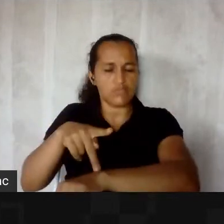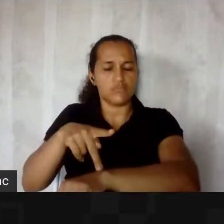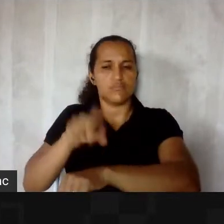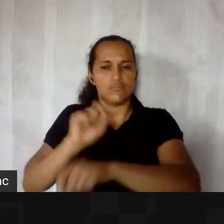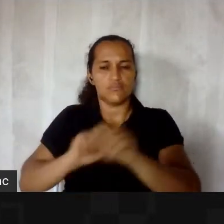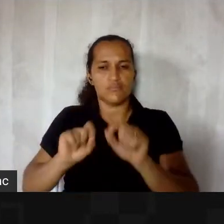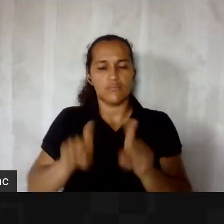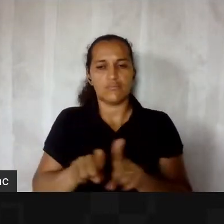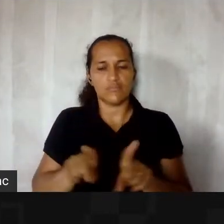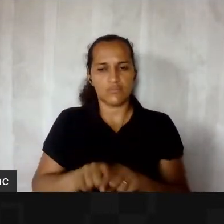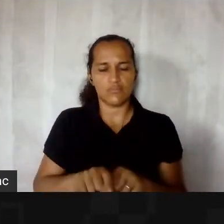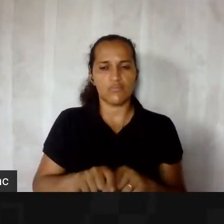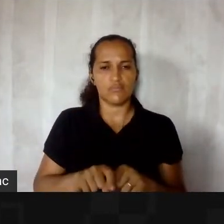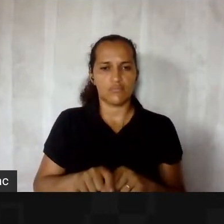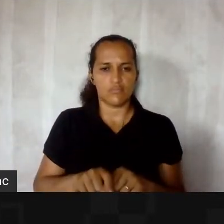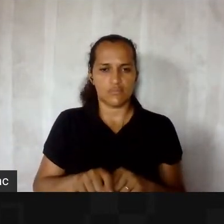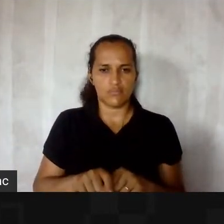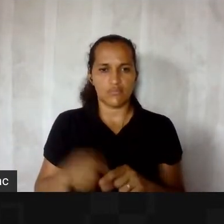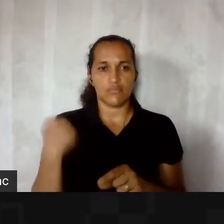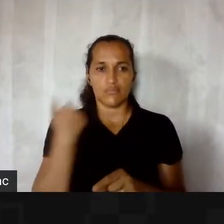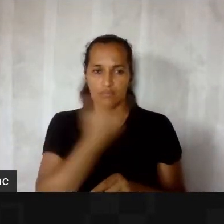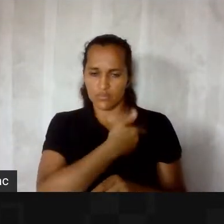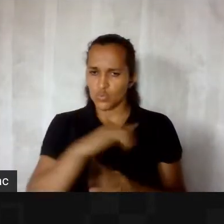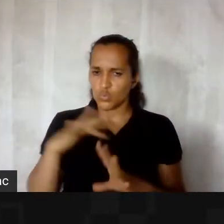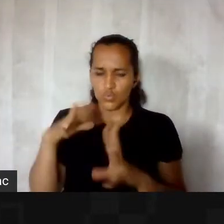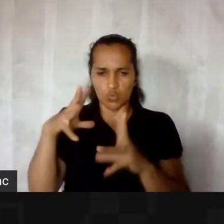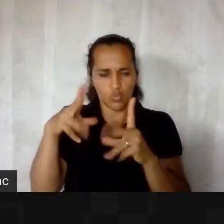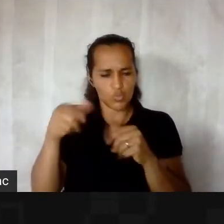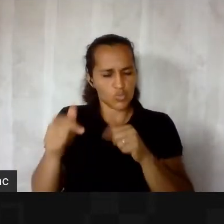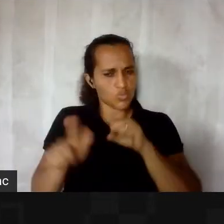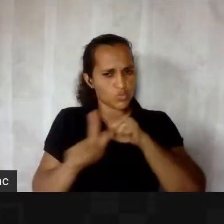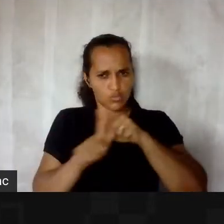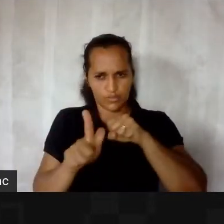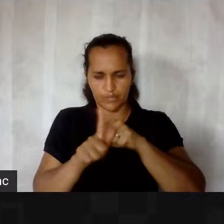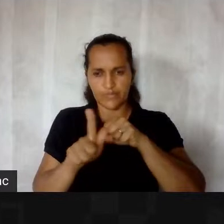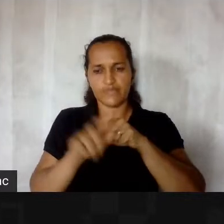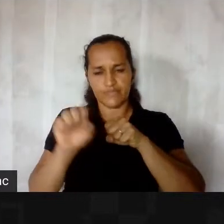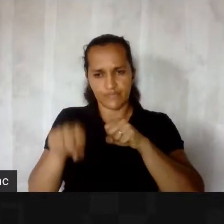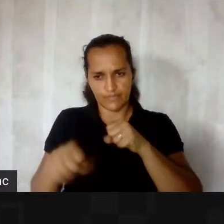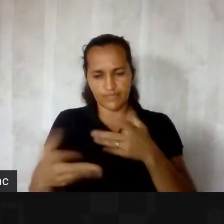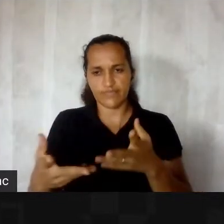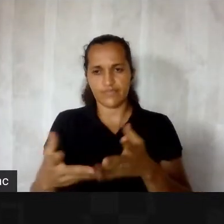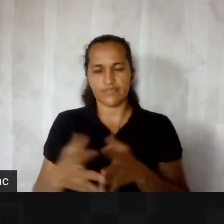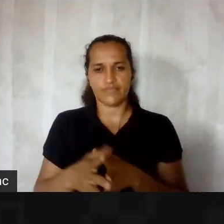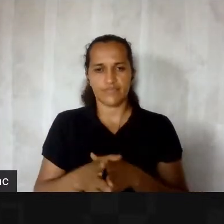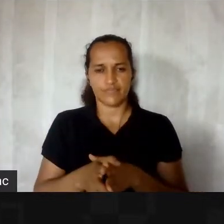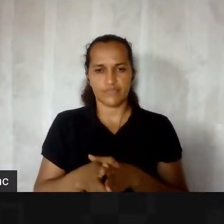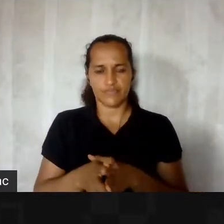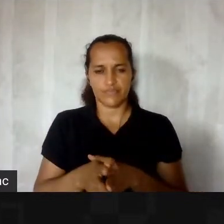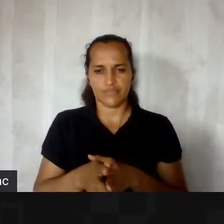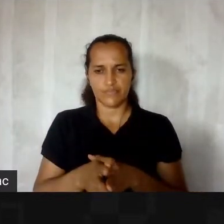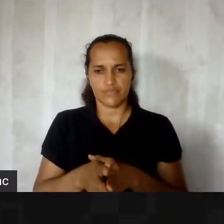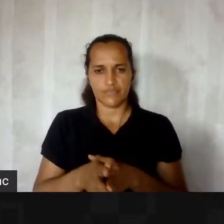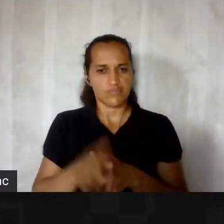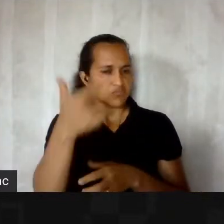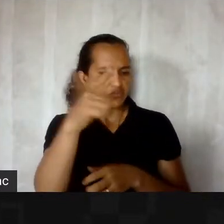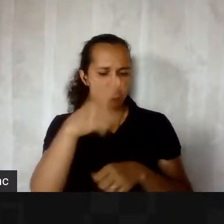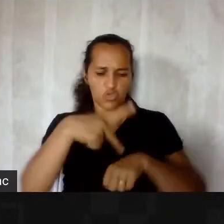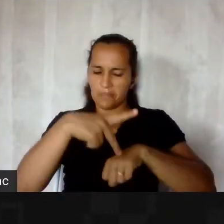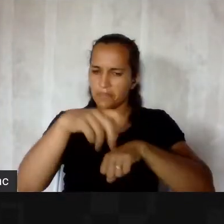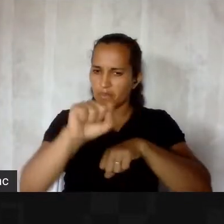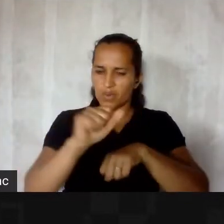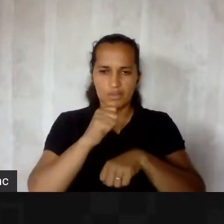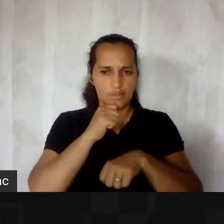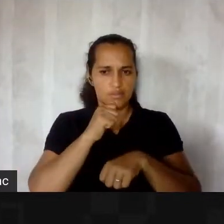porque éramos todos graduados, a grande maioria não tinha, com a graduação, quase